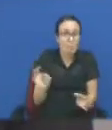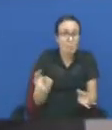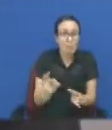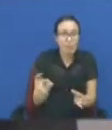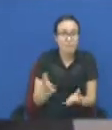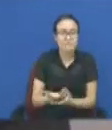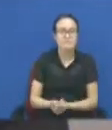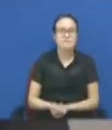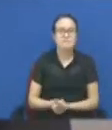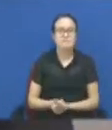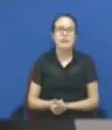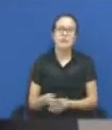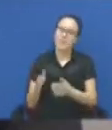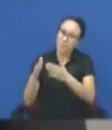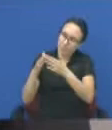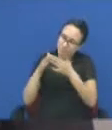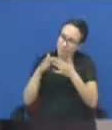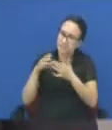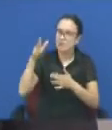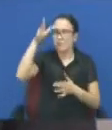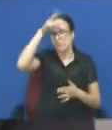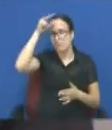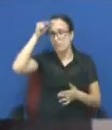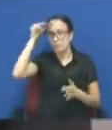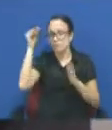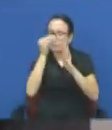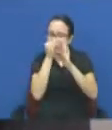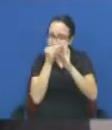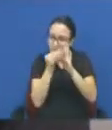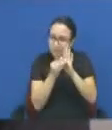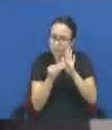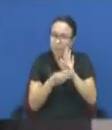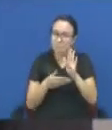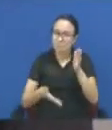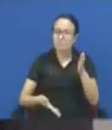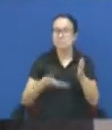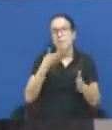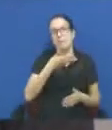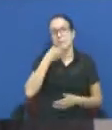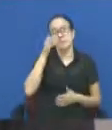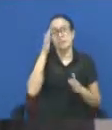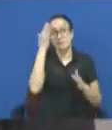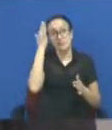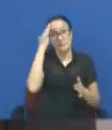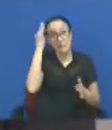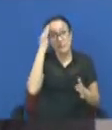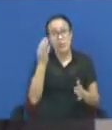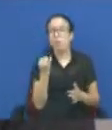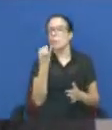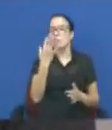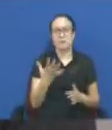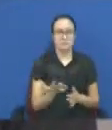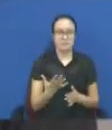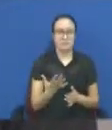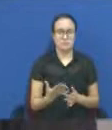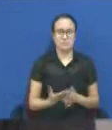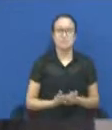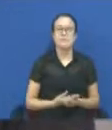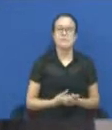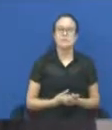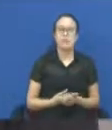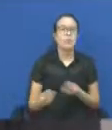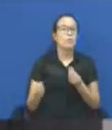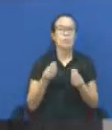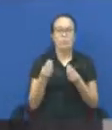prefeitura que levante os valores da dívida trabalhista para que a gente tenha consciência e a importância de estar acompanhando também esse fundo, né? Para que